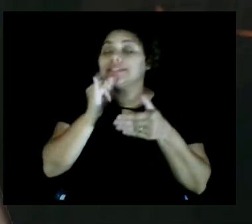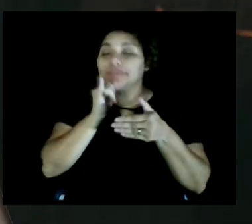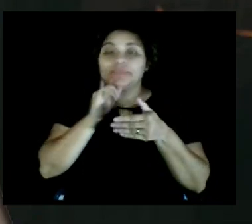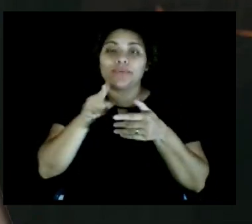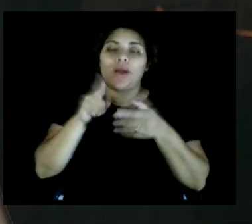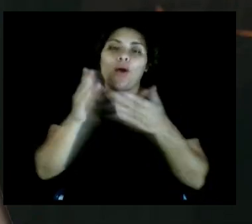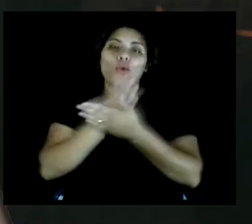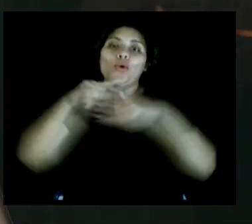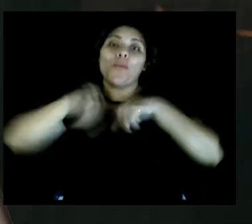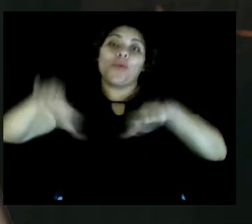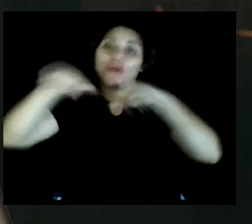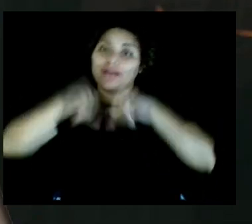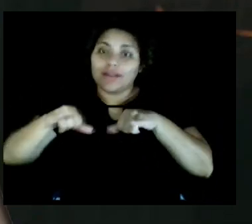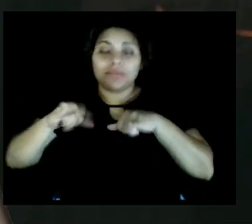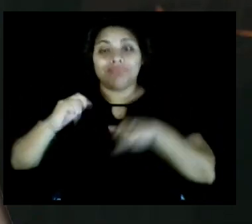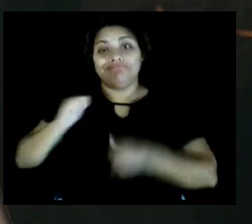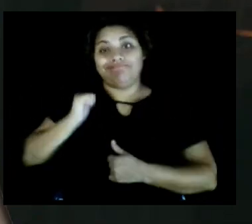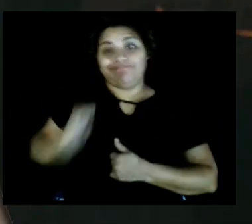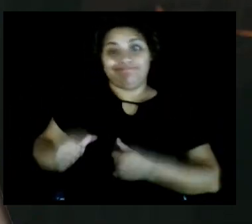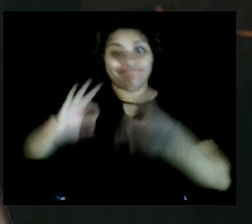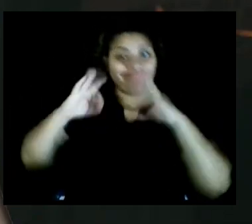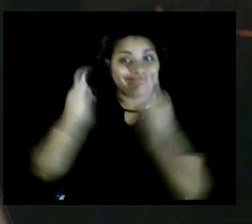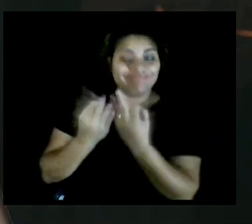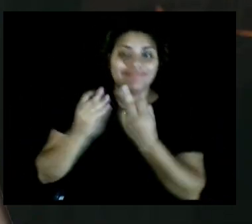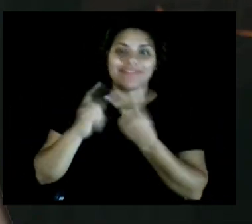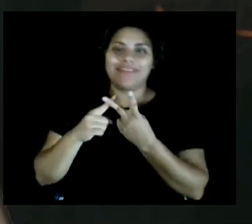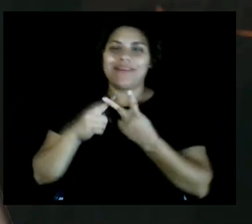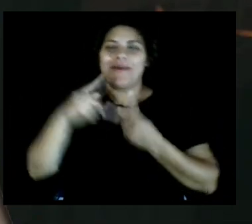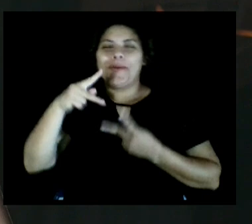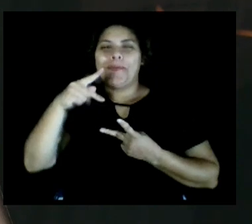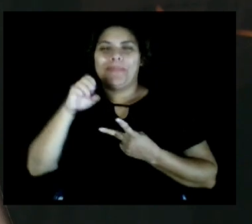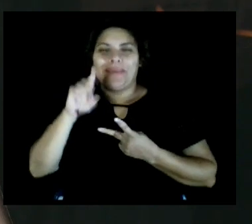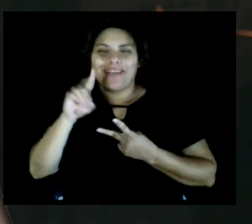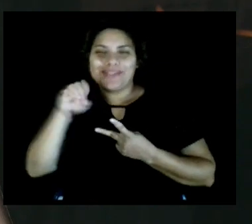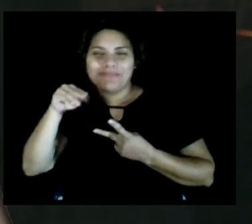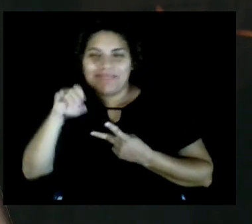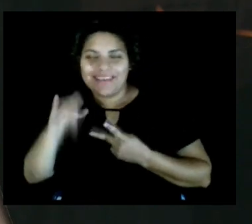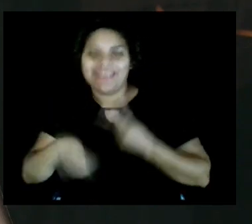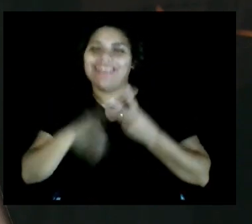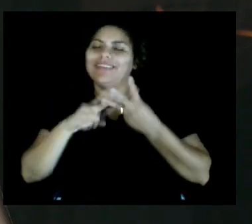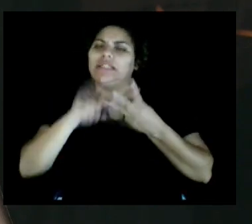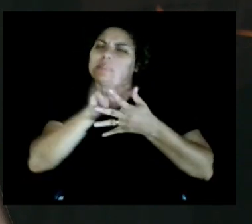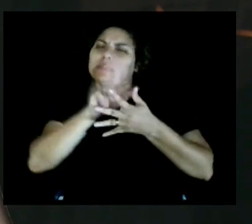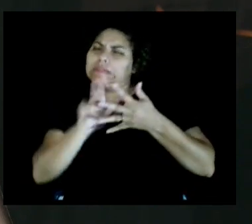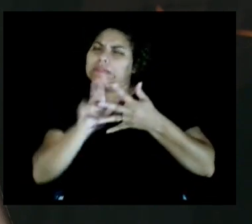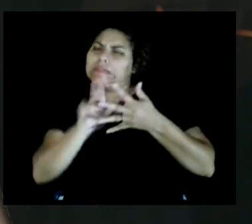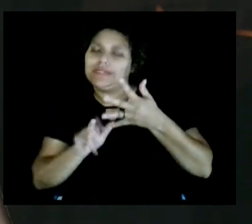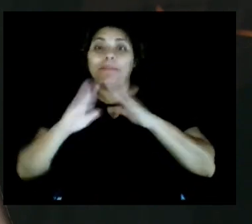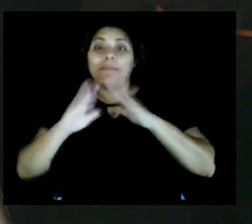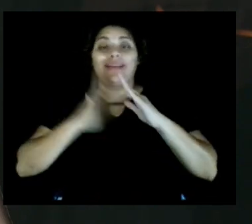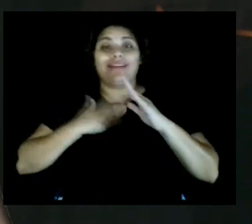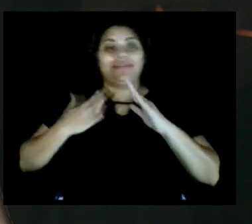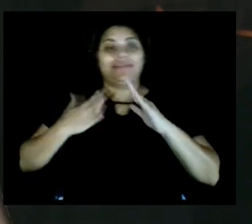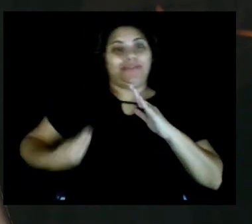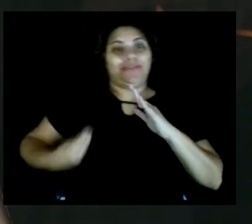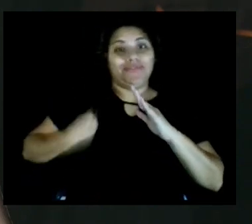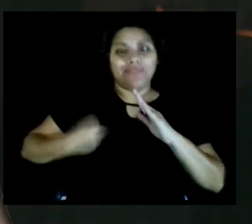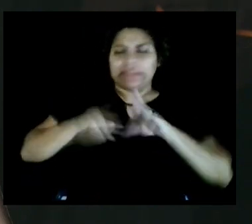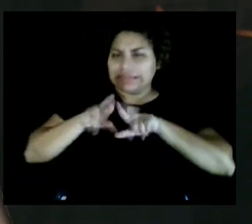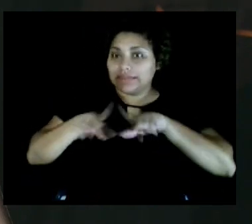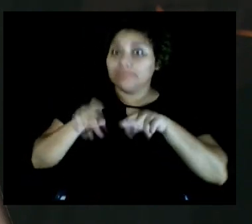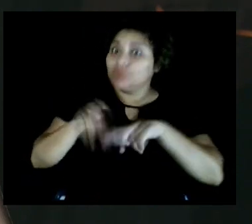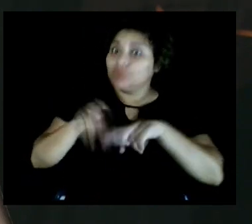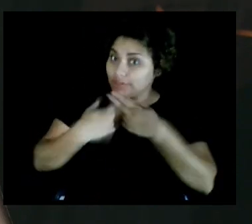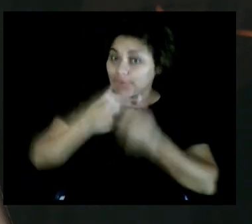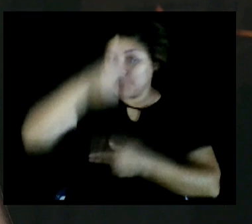Meia, tarifa de energia elétrica e Minha Casa Minha Vida. Então, diante disso, a Prefeitura de Campinas recomenda